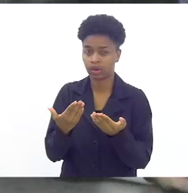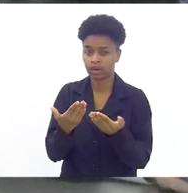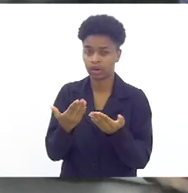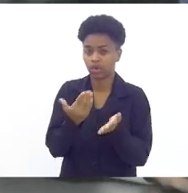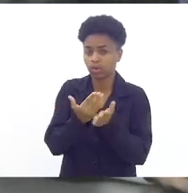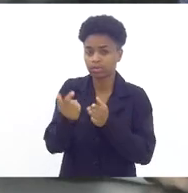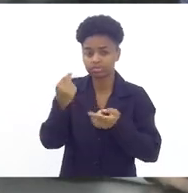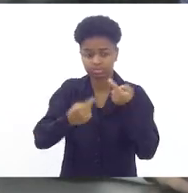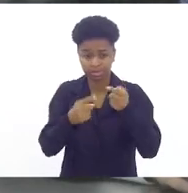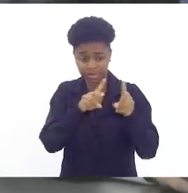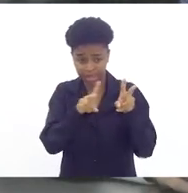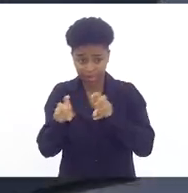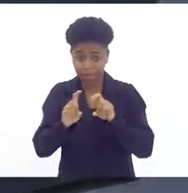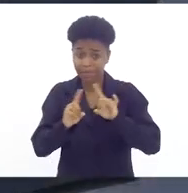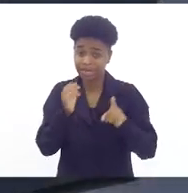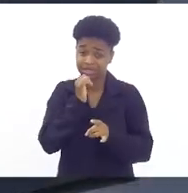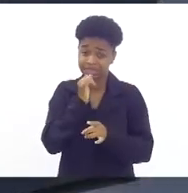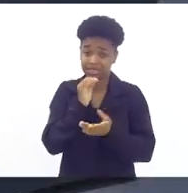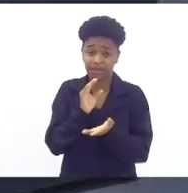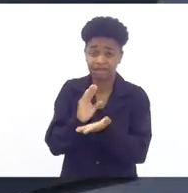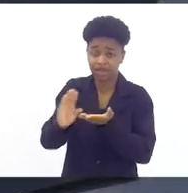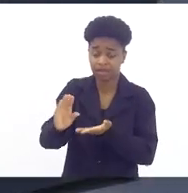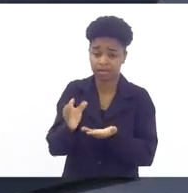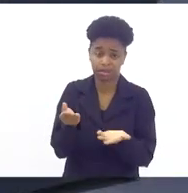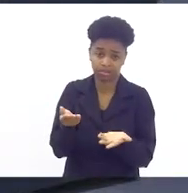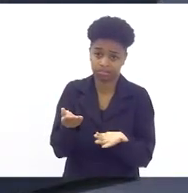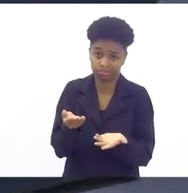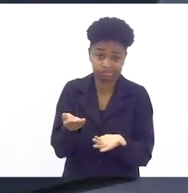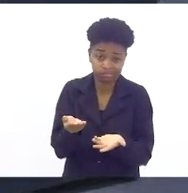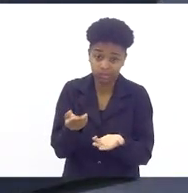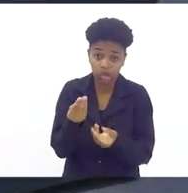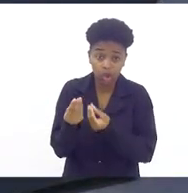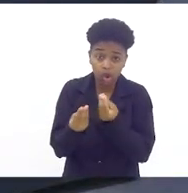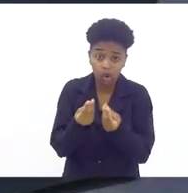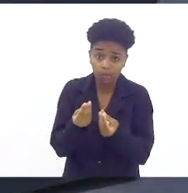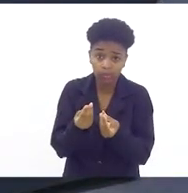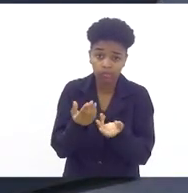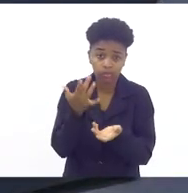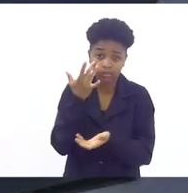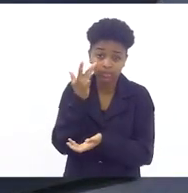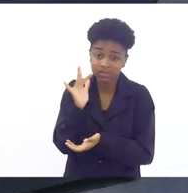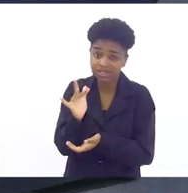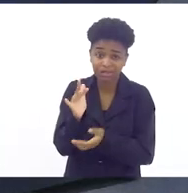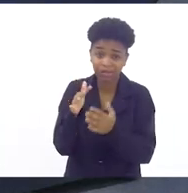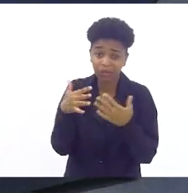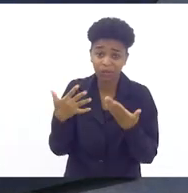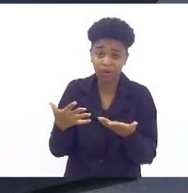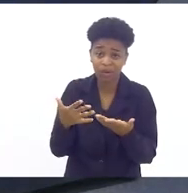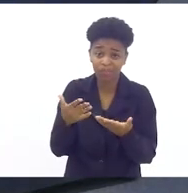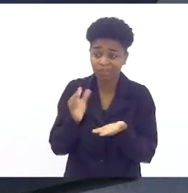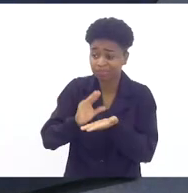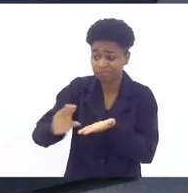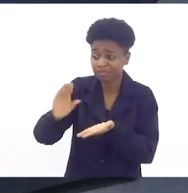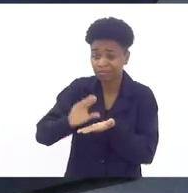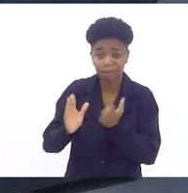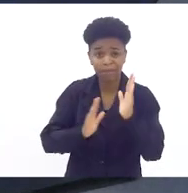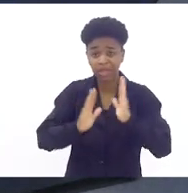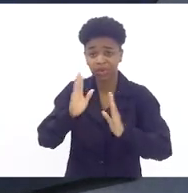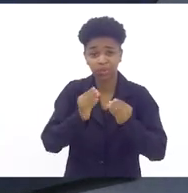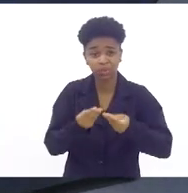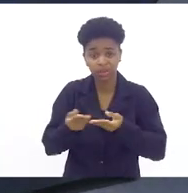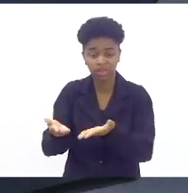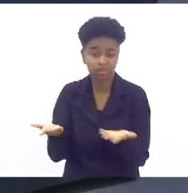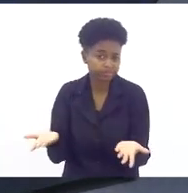essas questões essa questão da verba Seeds né como é que pode não saber qual é a regularidade da verba né